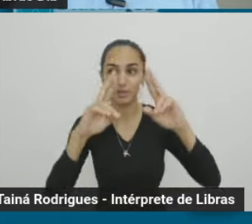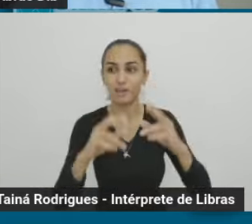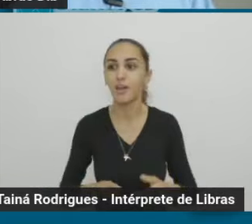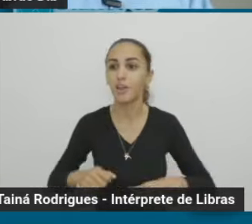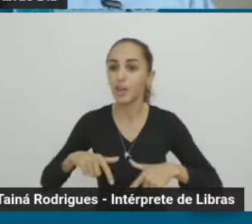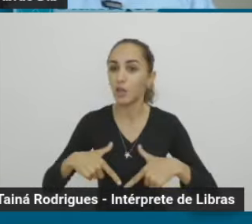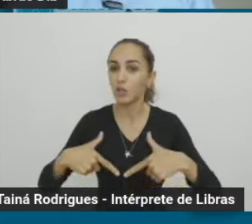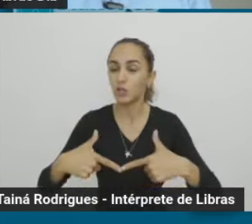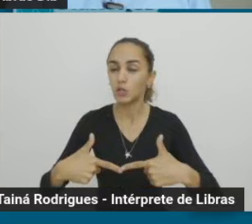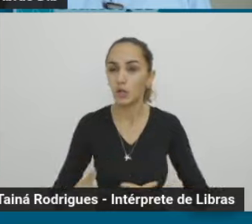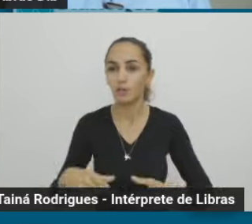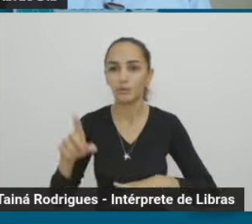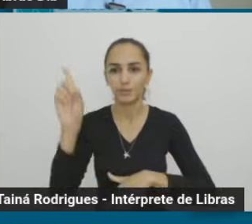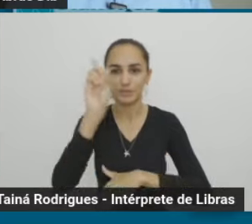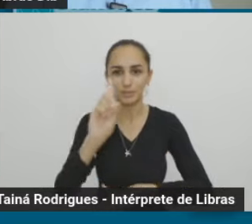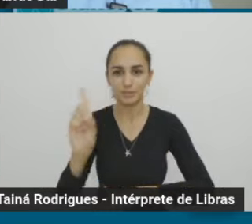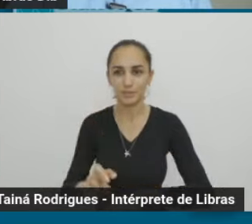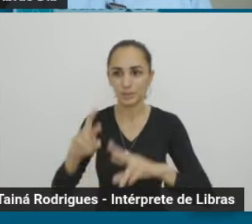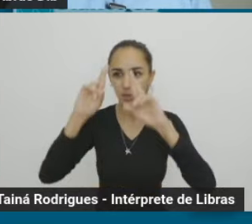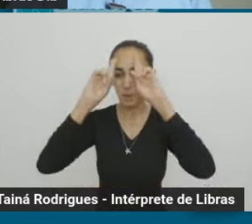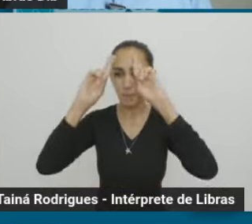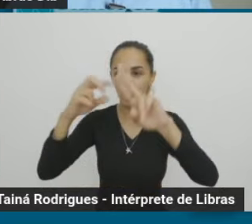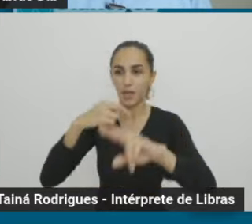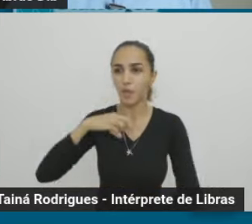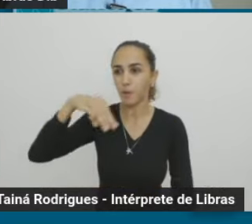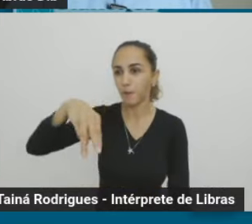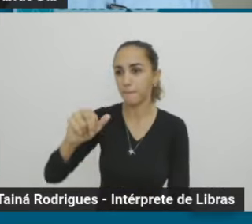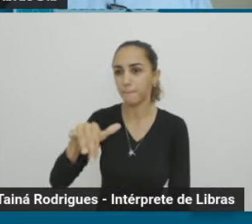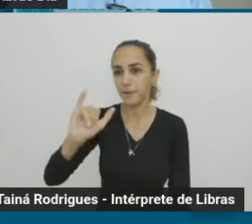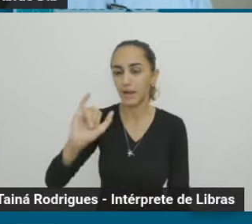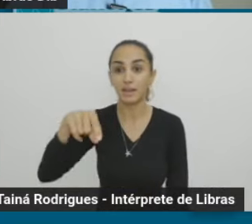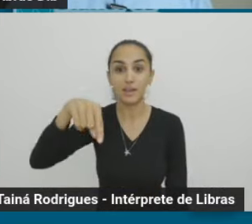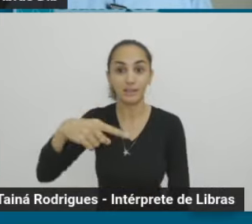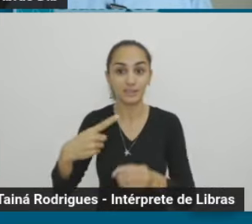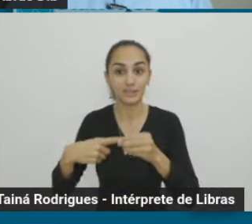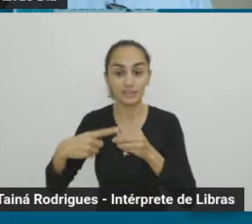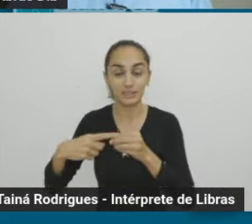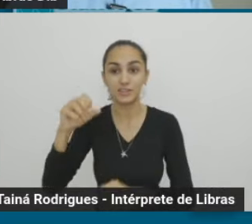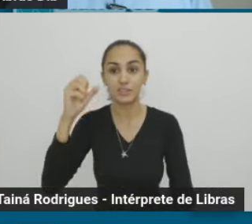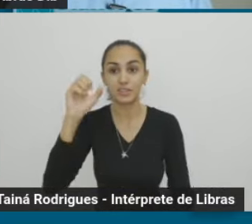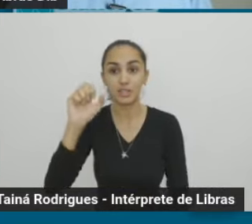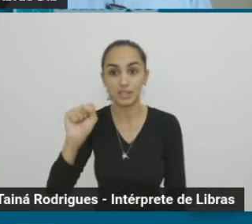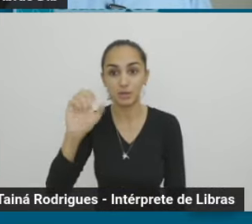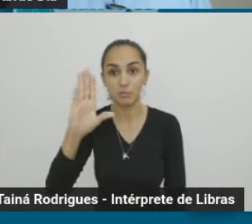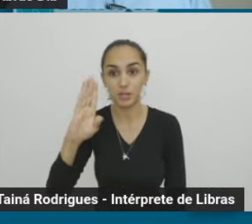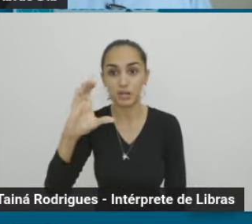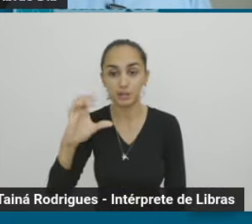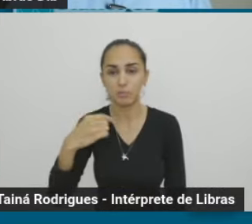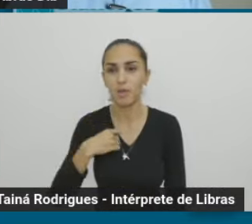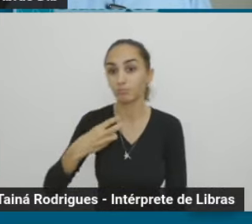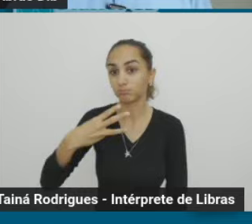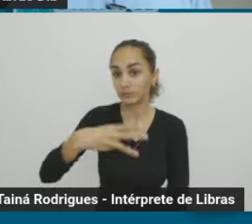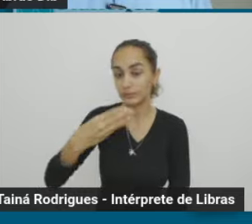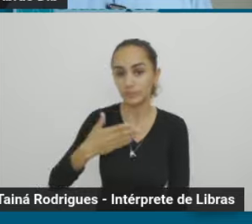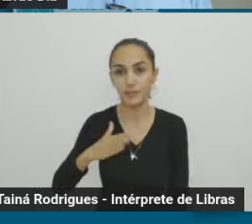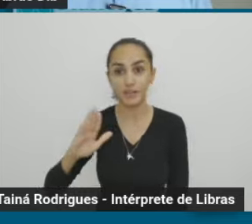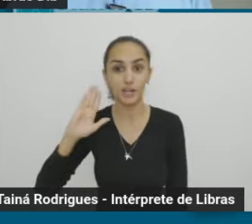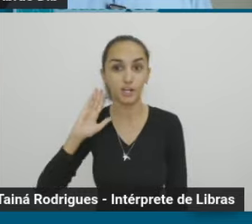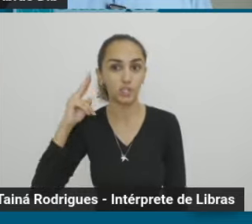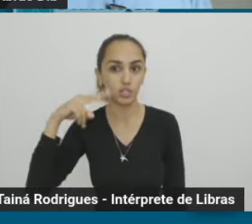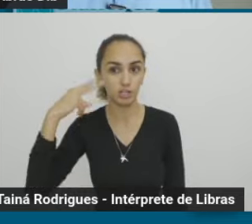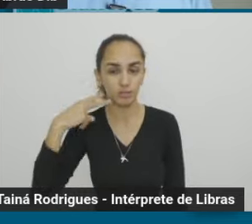com muito respeito. Eu sou Mari Santana, aqui de São Bernardo, e estou pela terceira vez como candidata a vereadora.